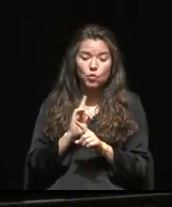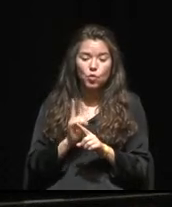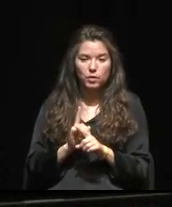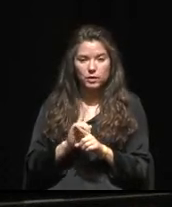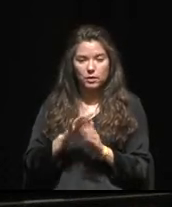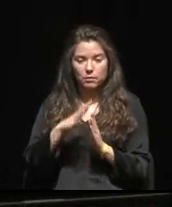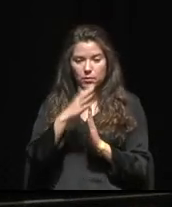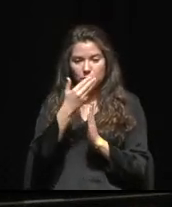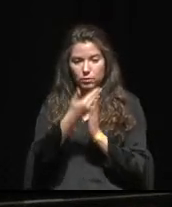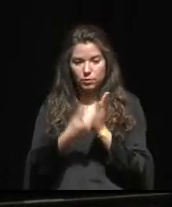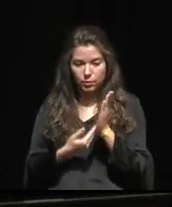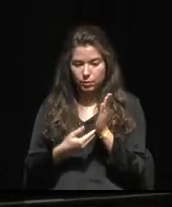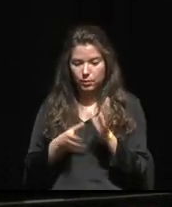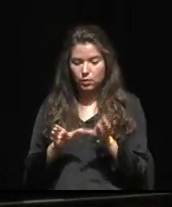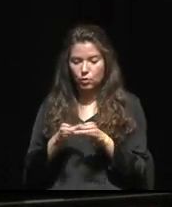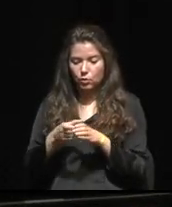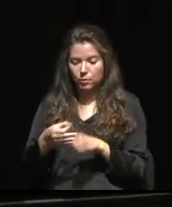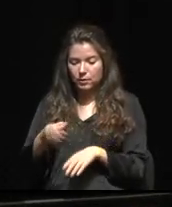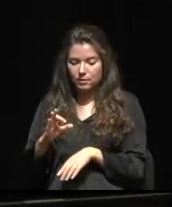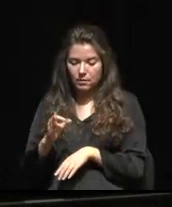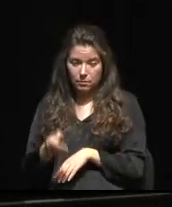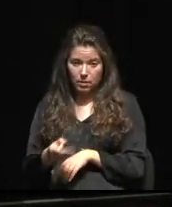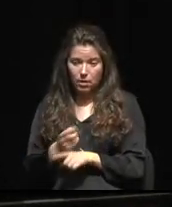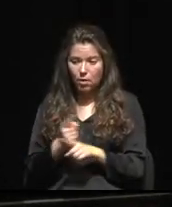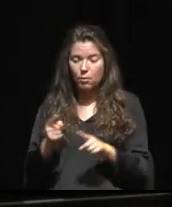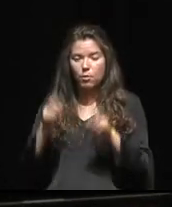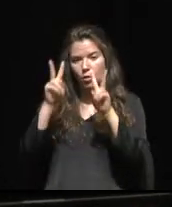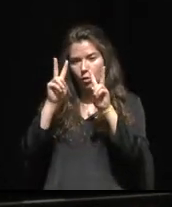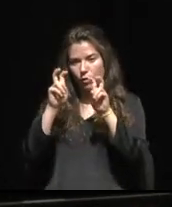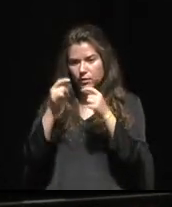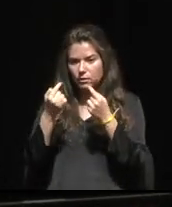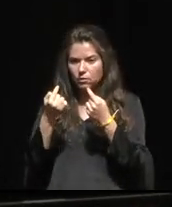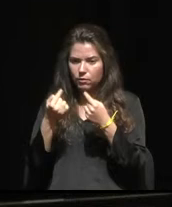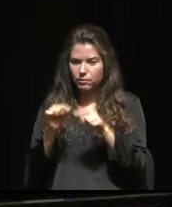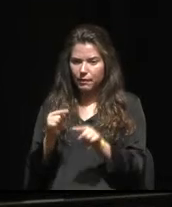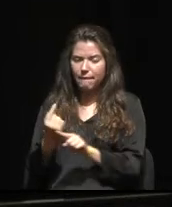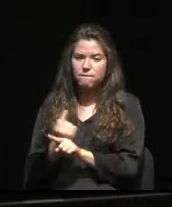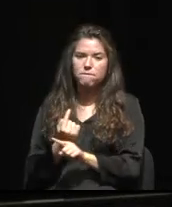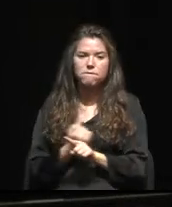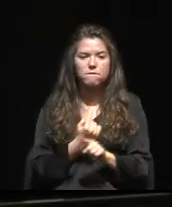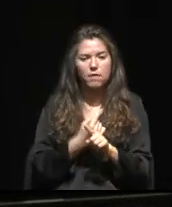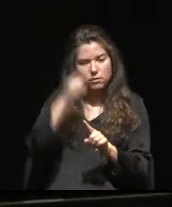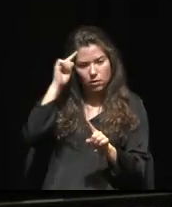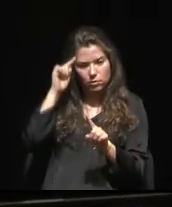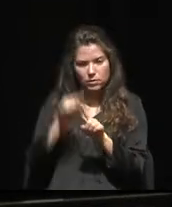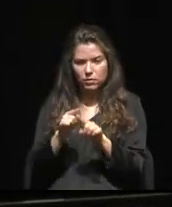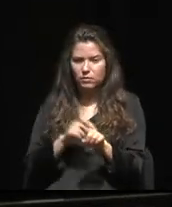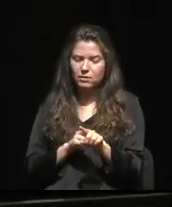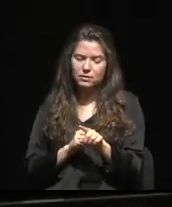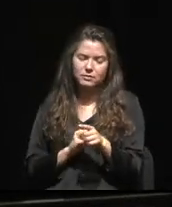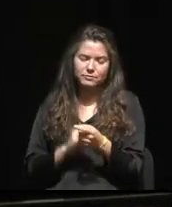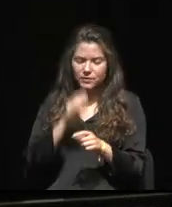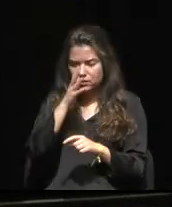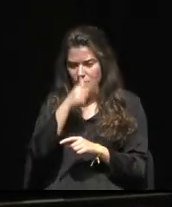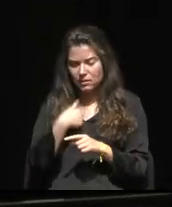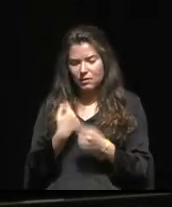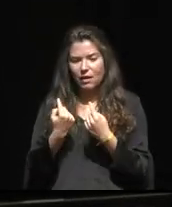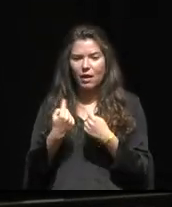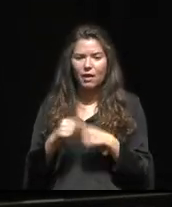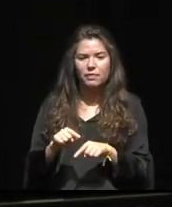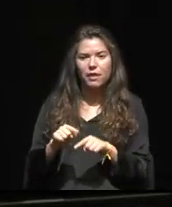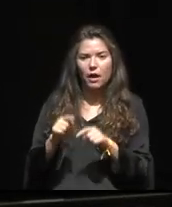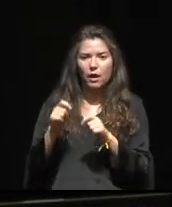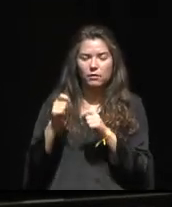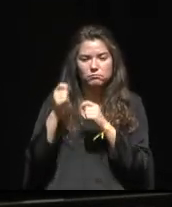apresentar pelo grupo Municipal do PCP cujo título contém desde logo um conjunto de intenções que lamentavelmente encontram